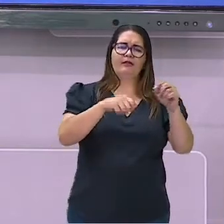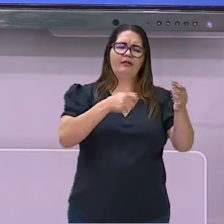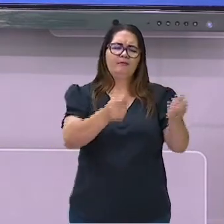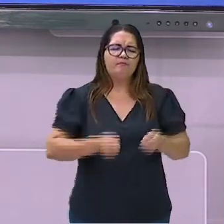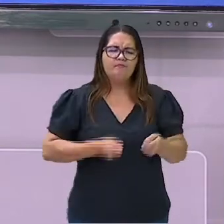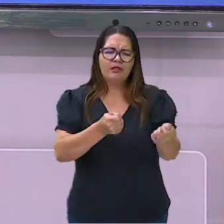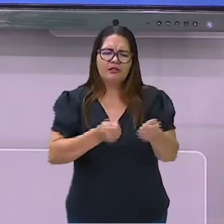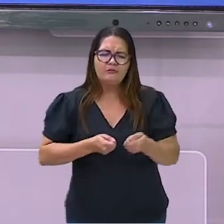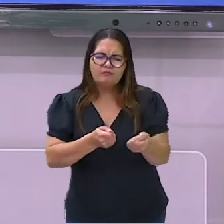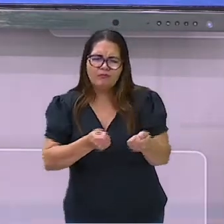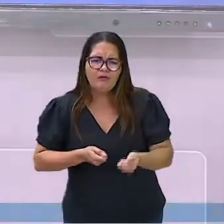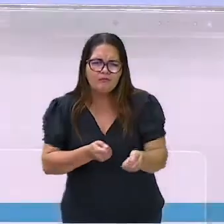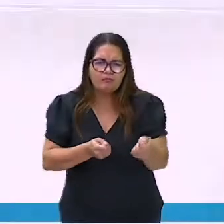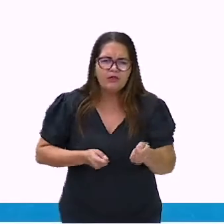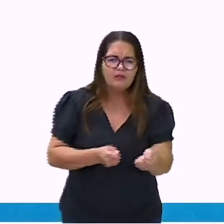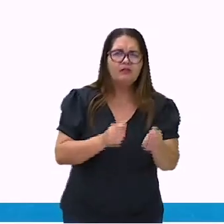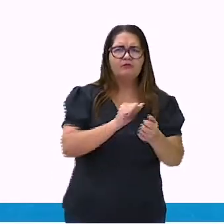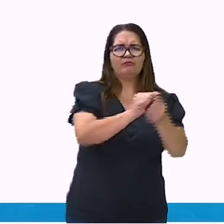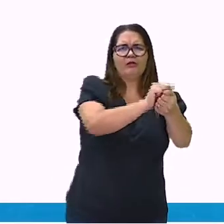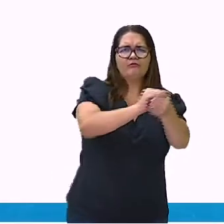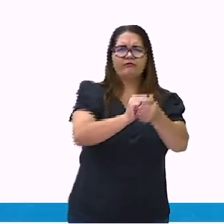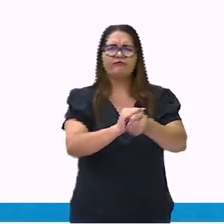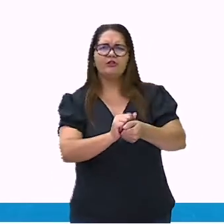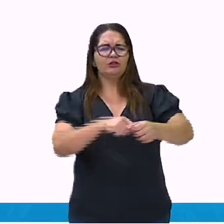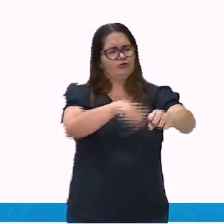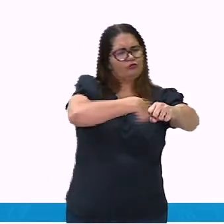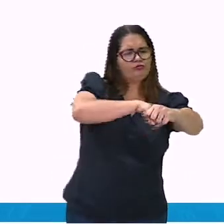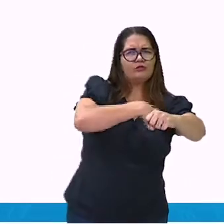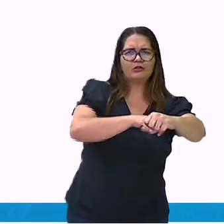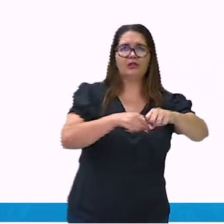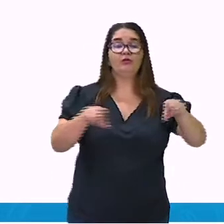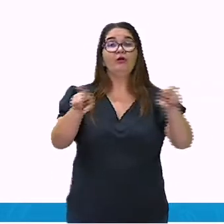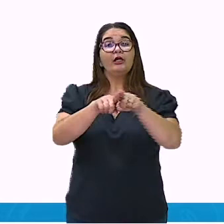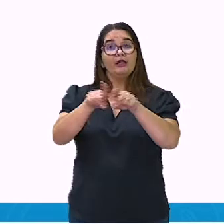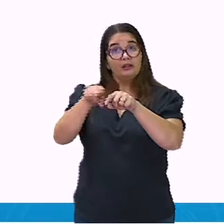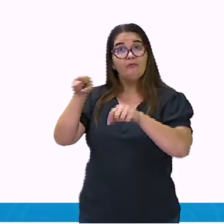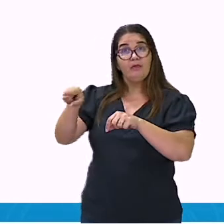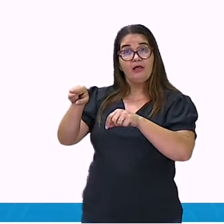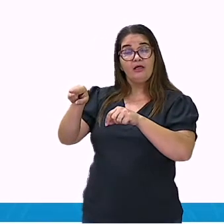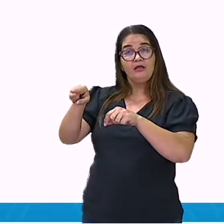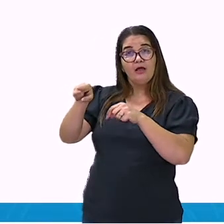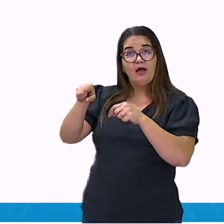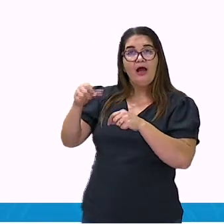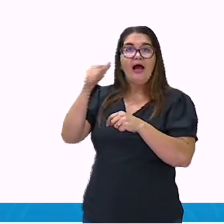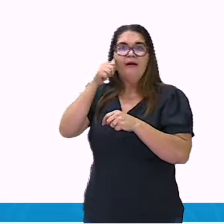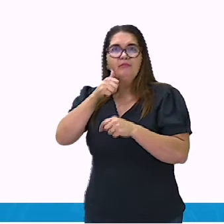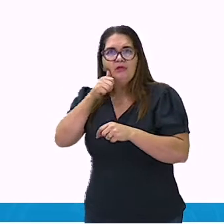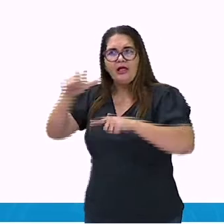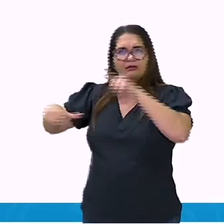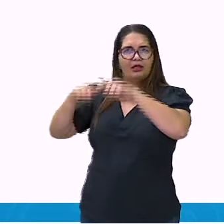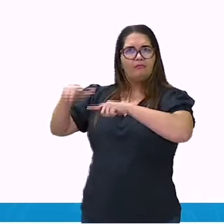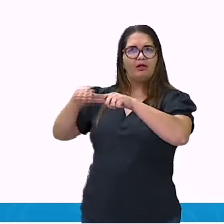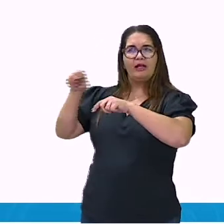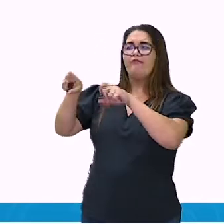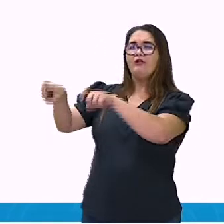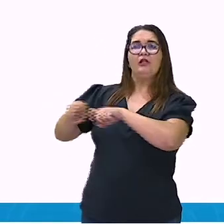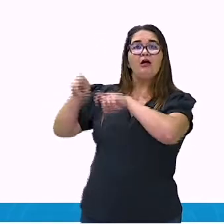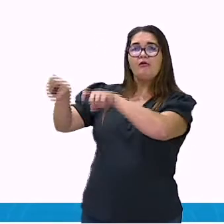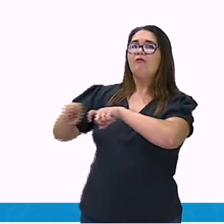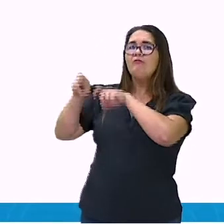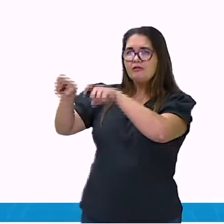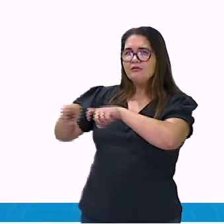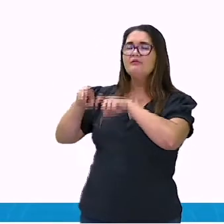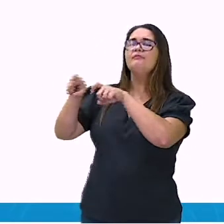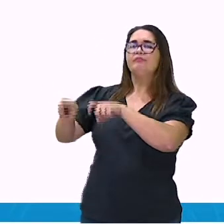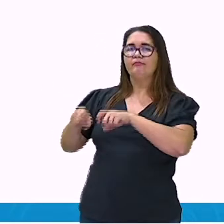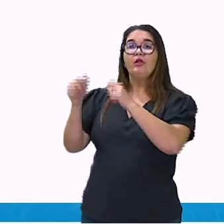estamos visualizando aqui nas imagens da produção desse sistema social. Em